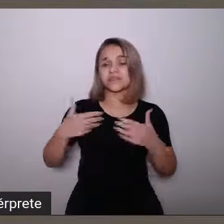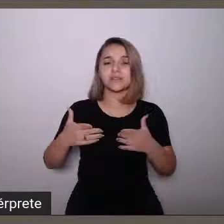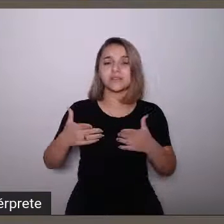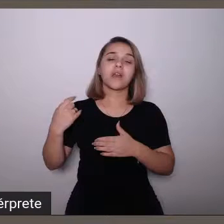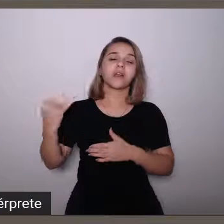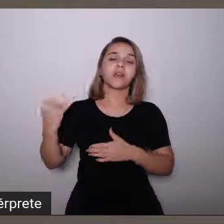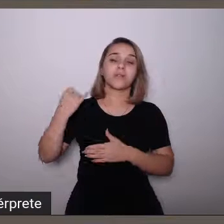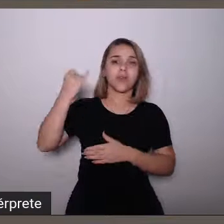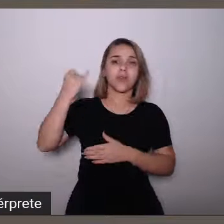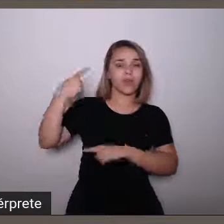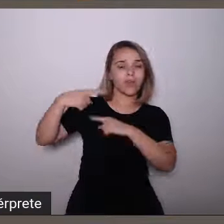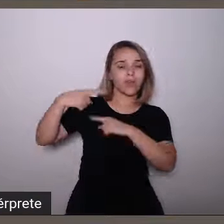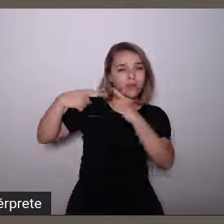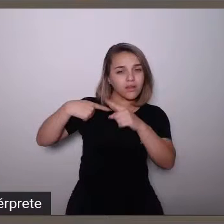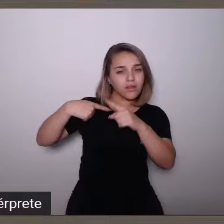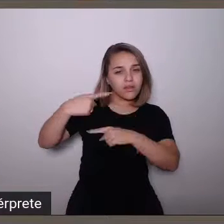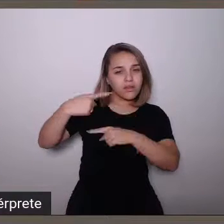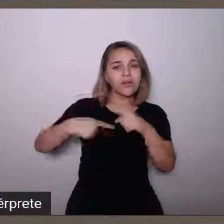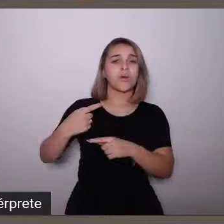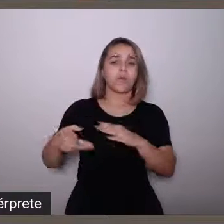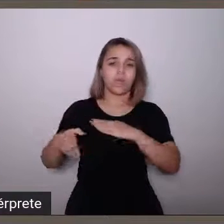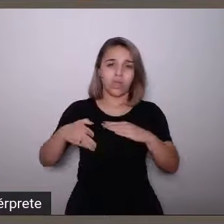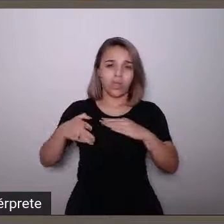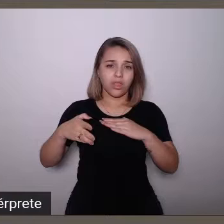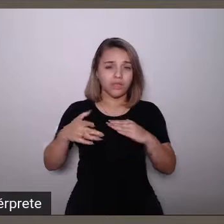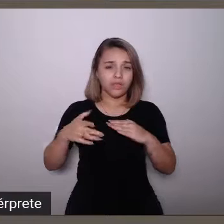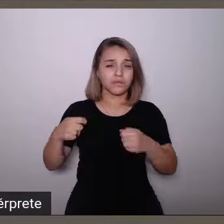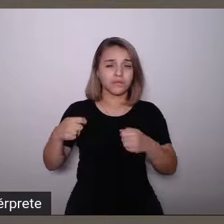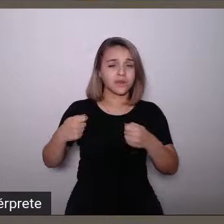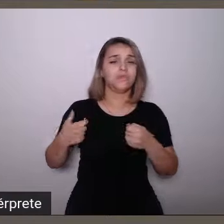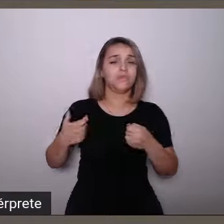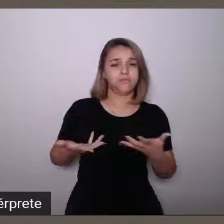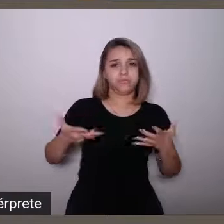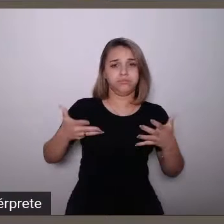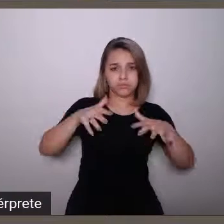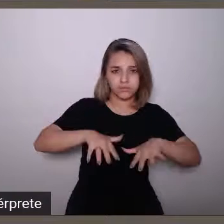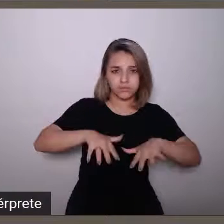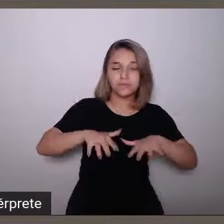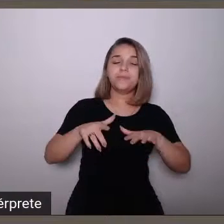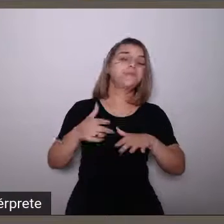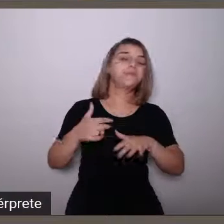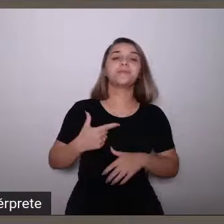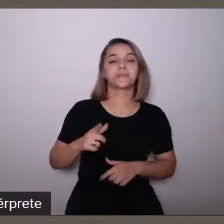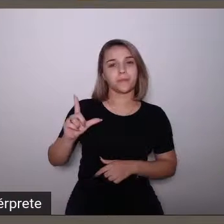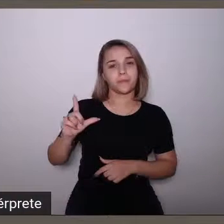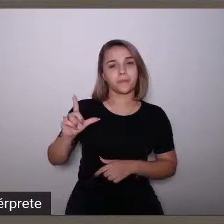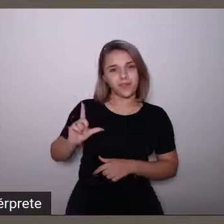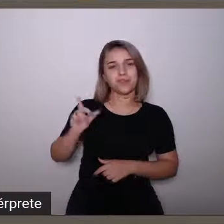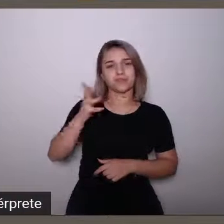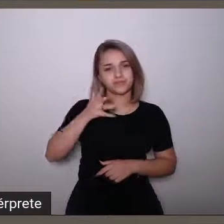modernistas para incluir? Eu acho que já na mesa anterior, na fotografia, isso já aparecia, né? Como é que